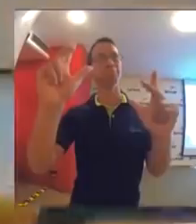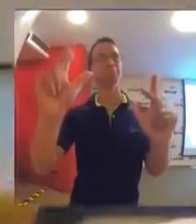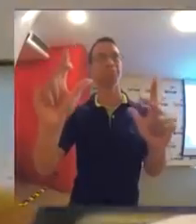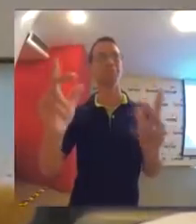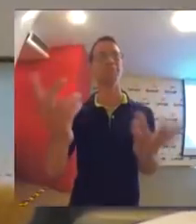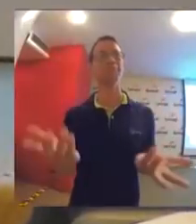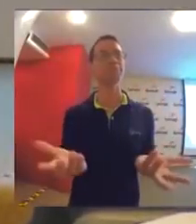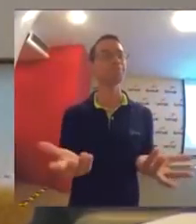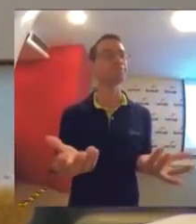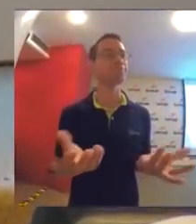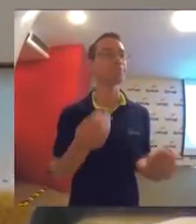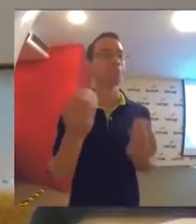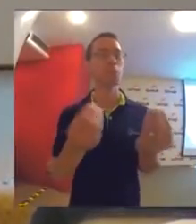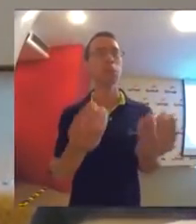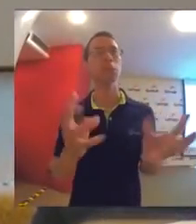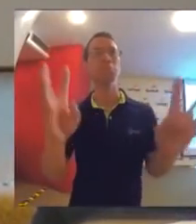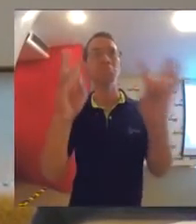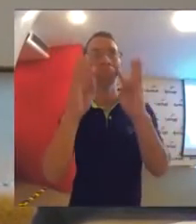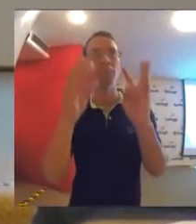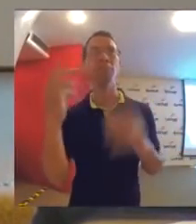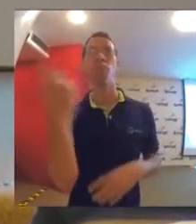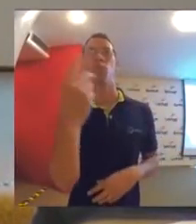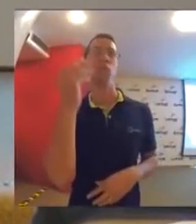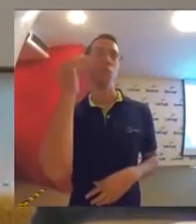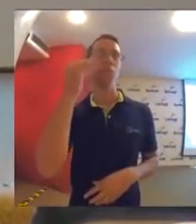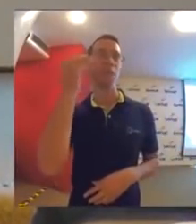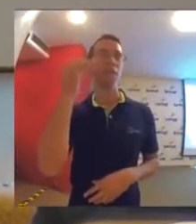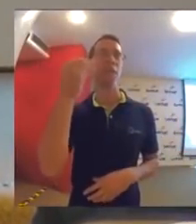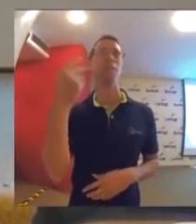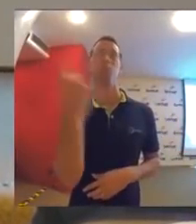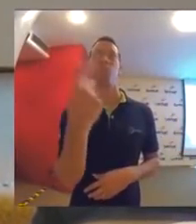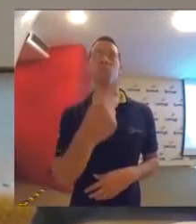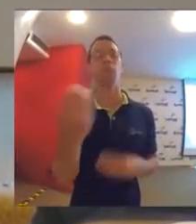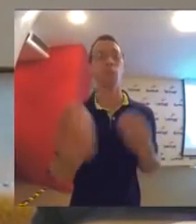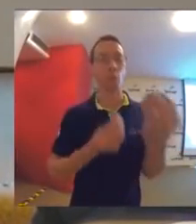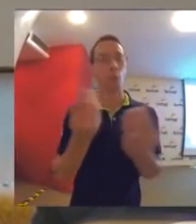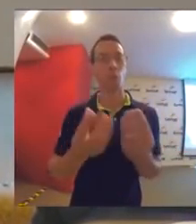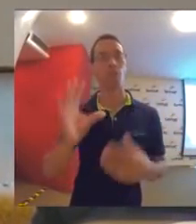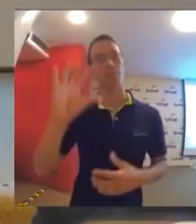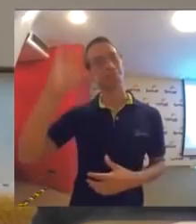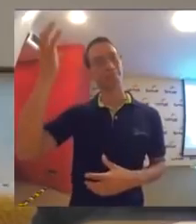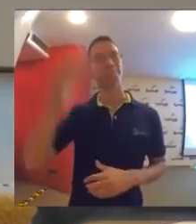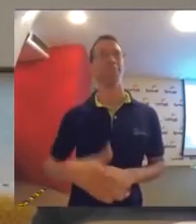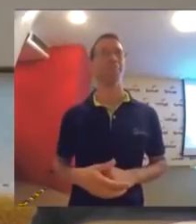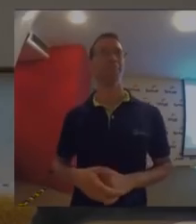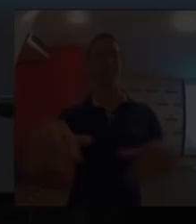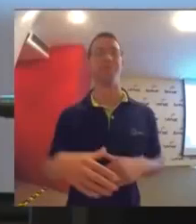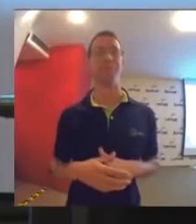Eu queria ouvir um pouco como essa experiência já aconteceu.